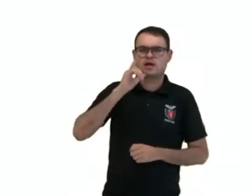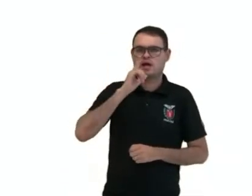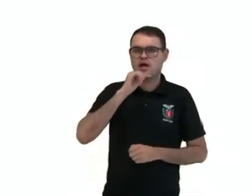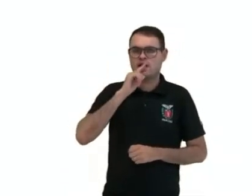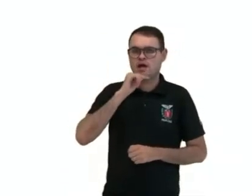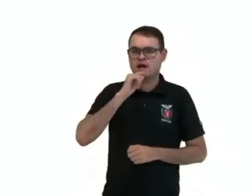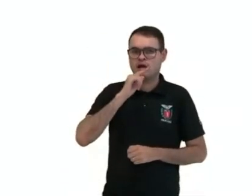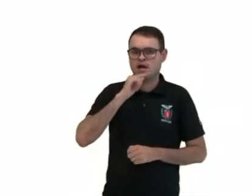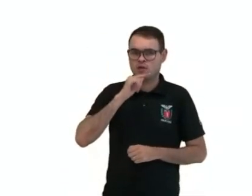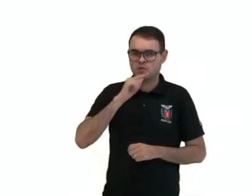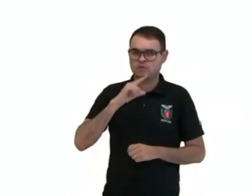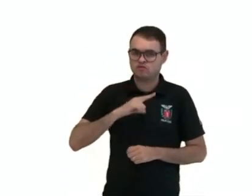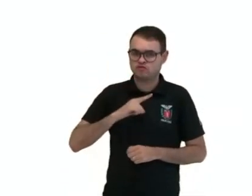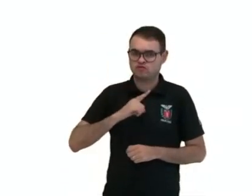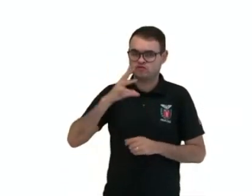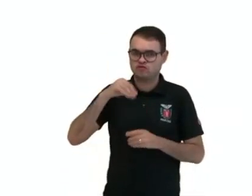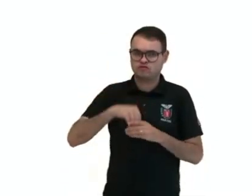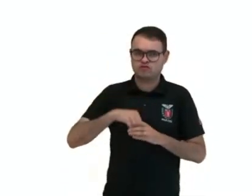presente no nosso planeta